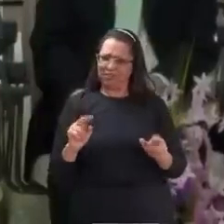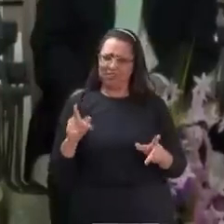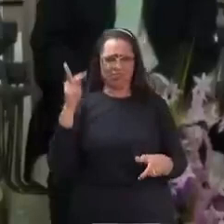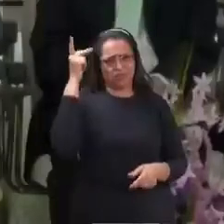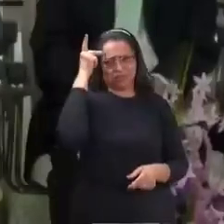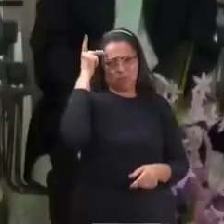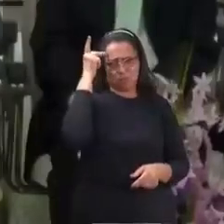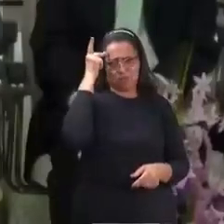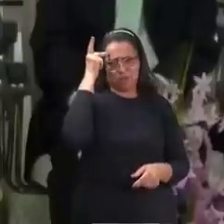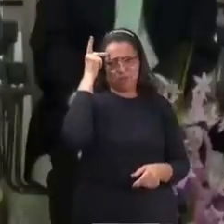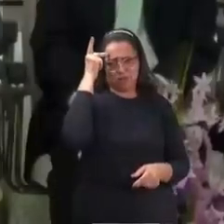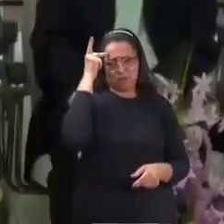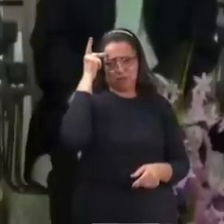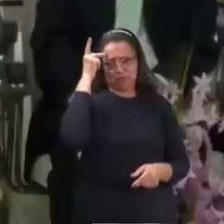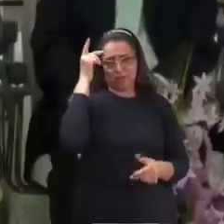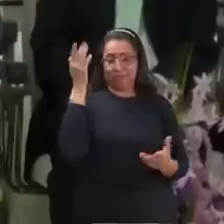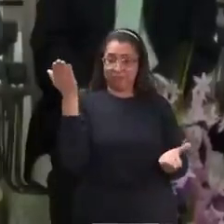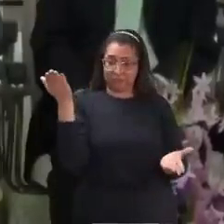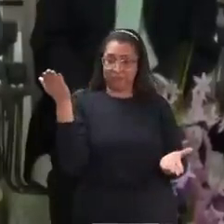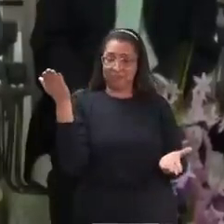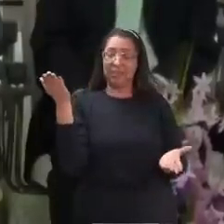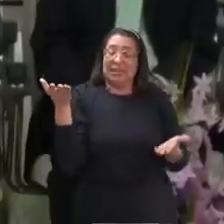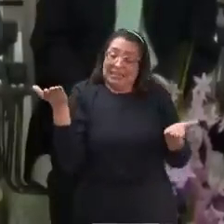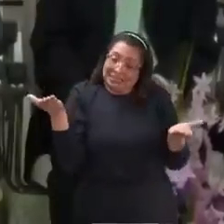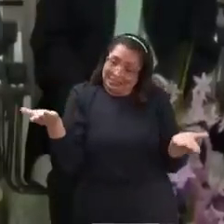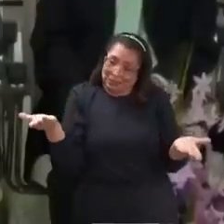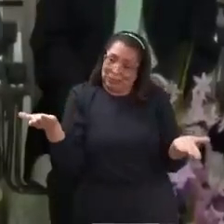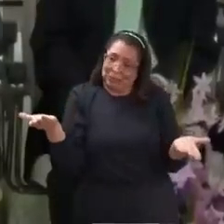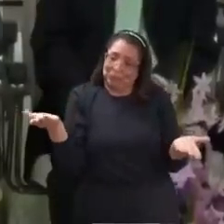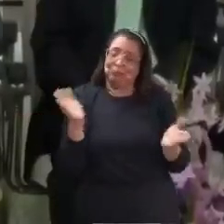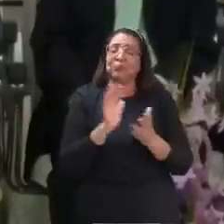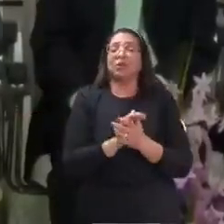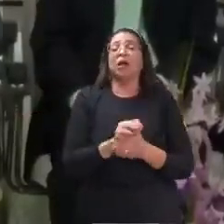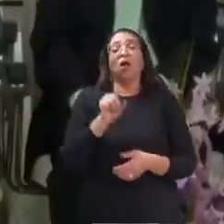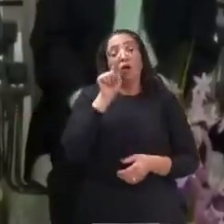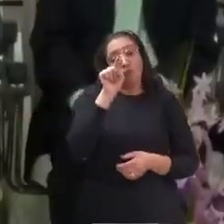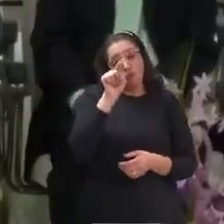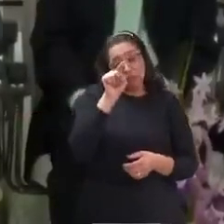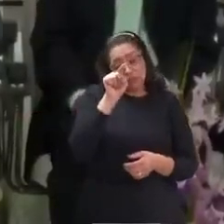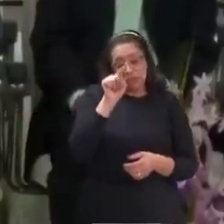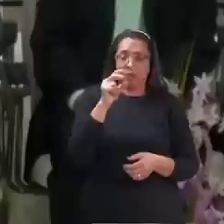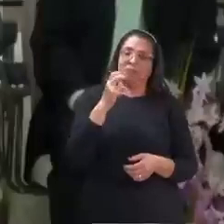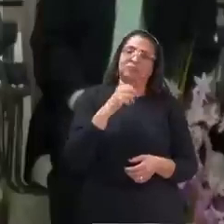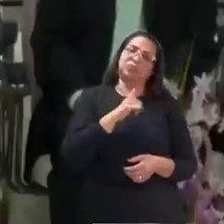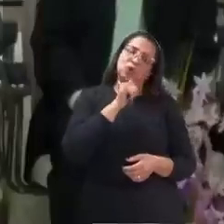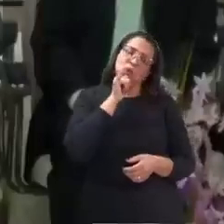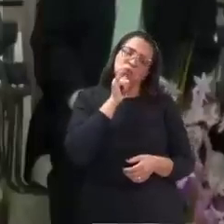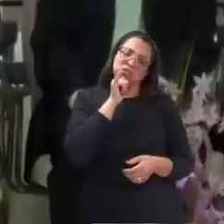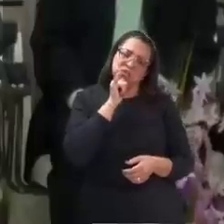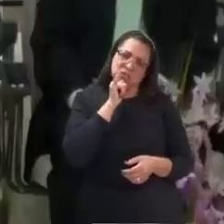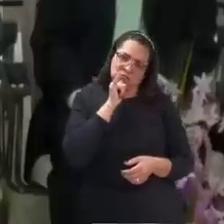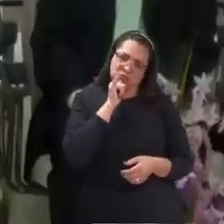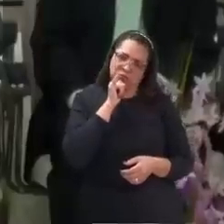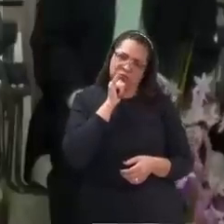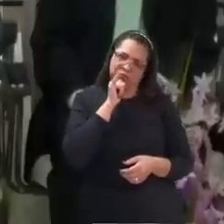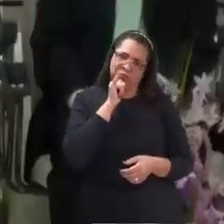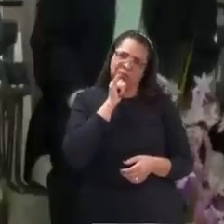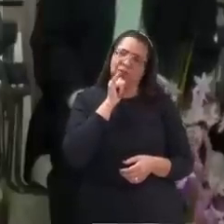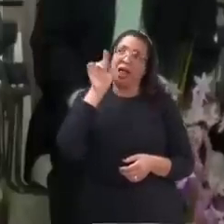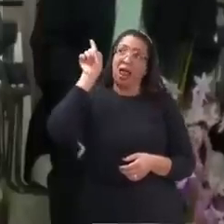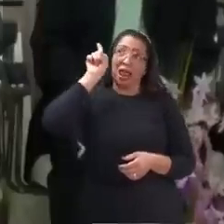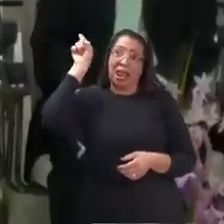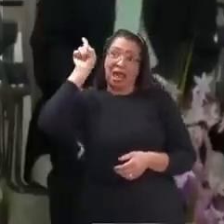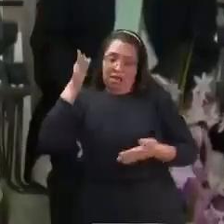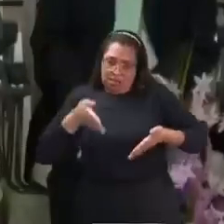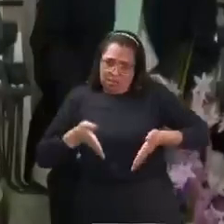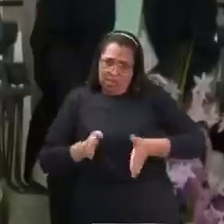Se você é nordestino e seu filho nasce aqui, a cultura dele é daqui, não é de lá. Agora